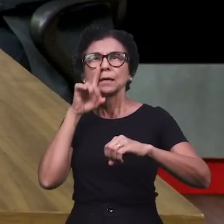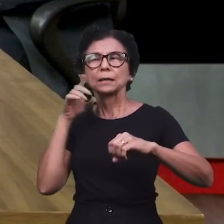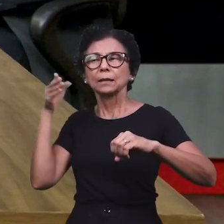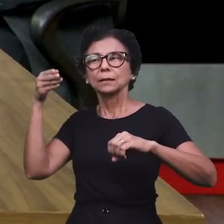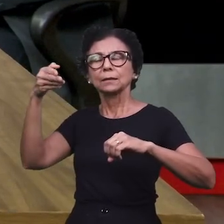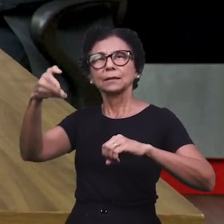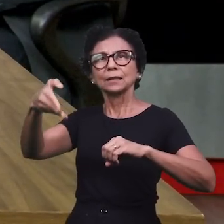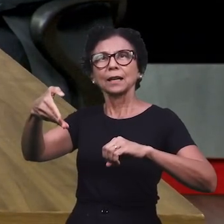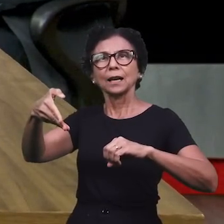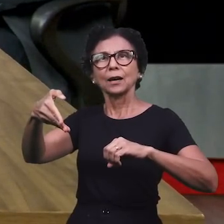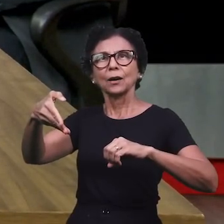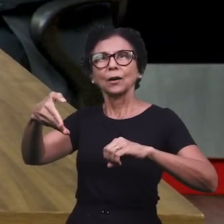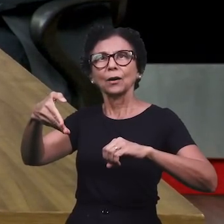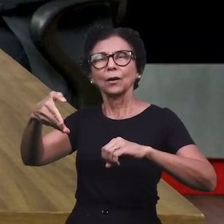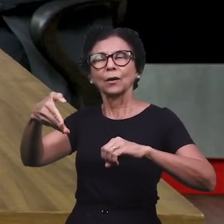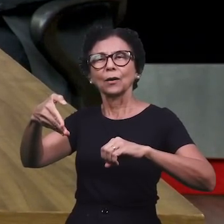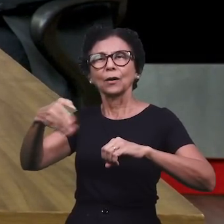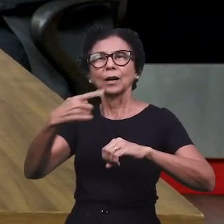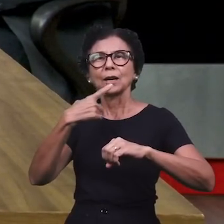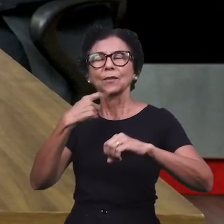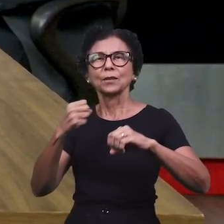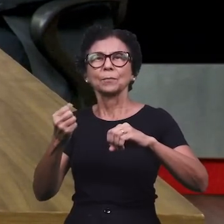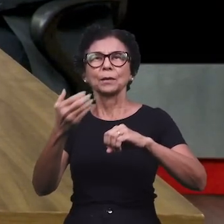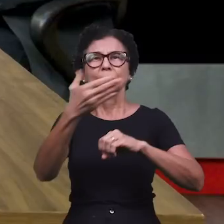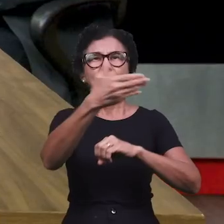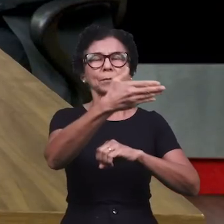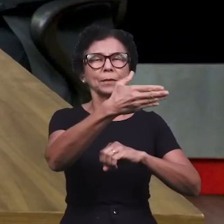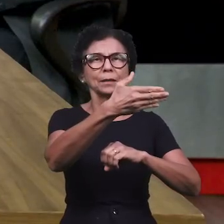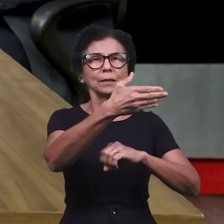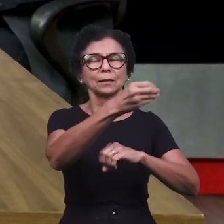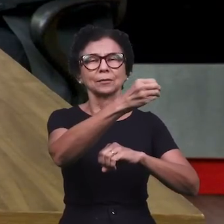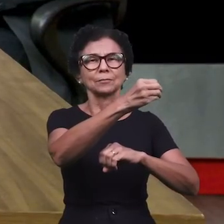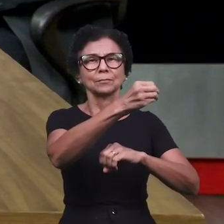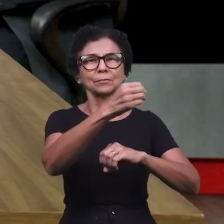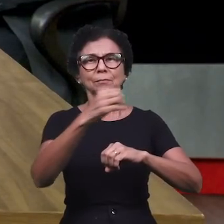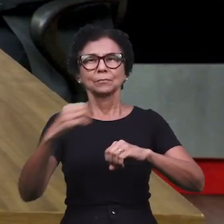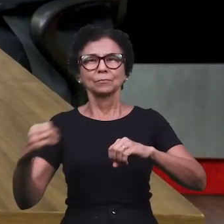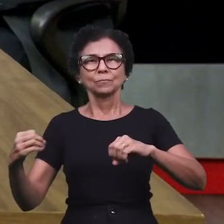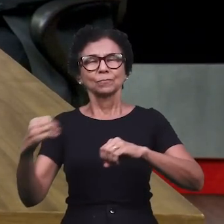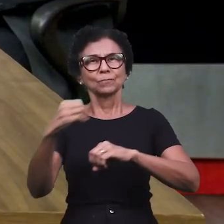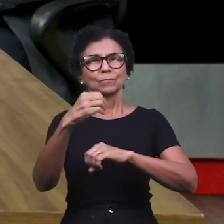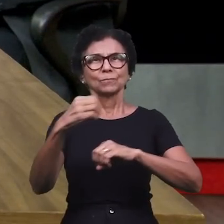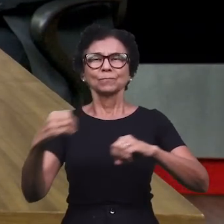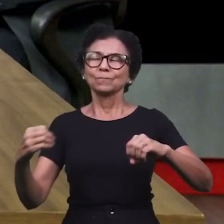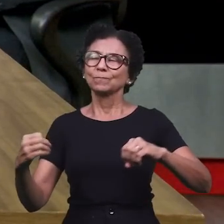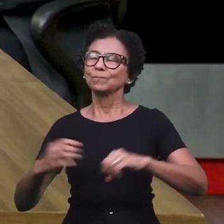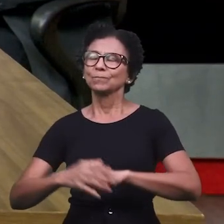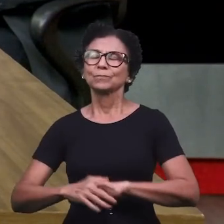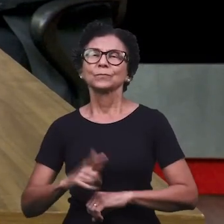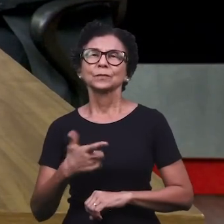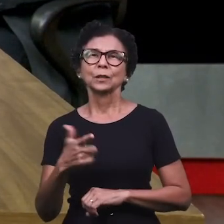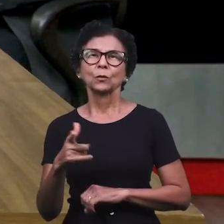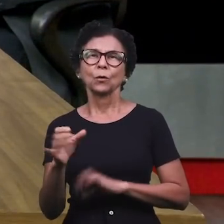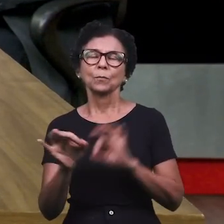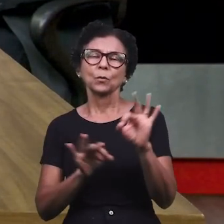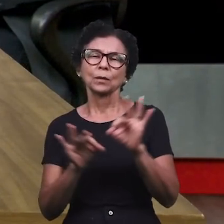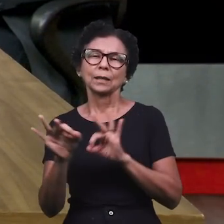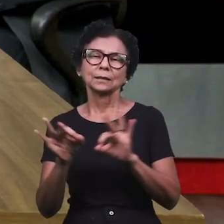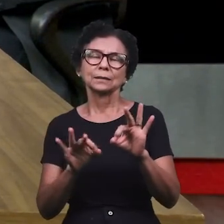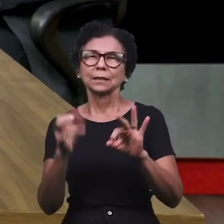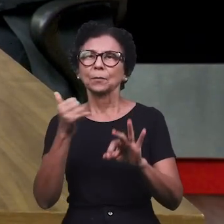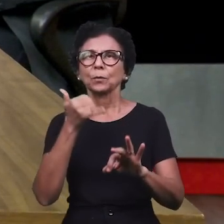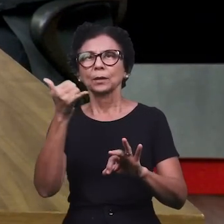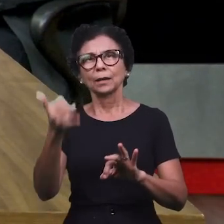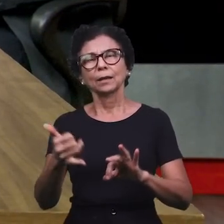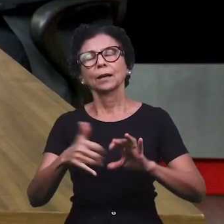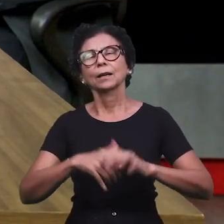amarela entrar, ela vai expelir a vermelha para ir embora. Porque não tem como isso se ordenar dessa forma pelo acaso.